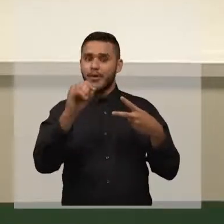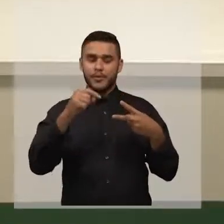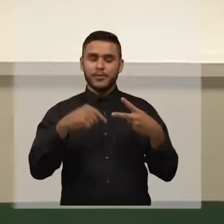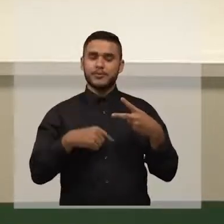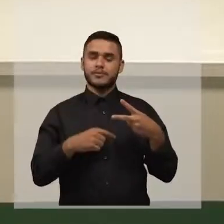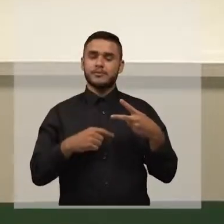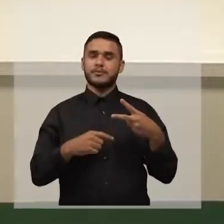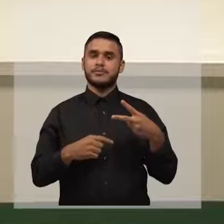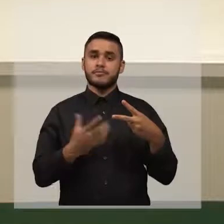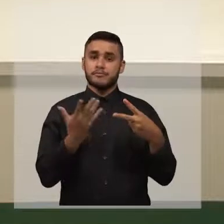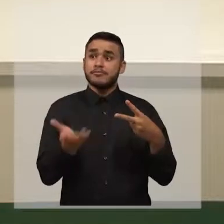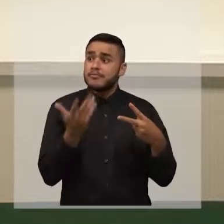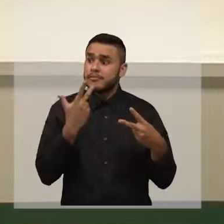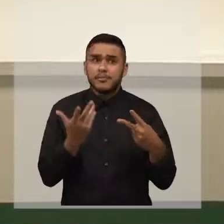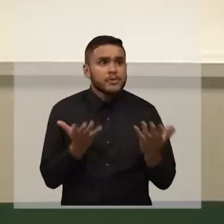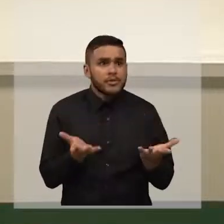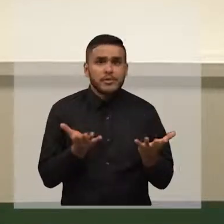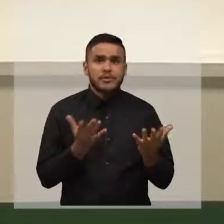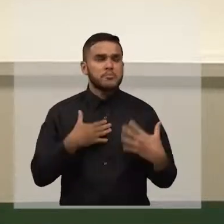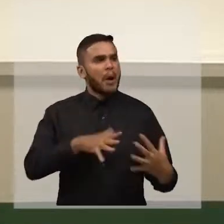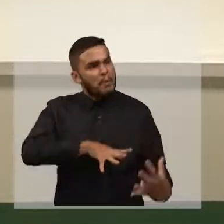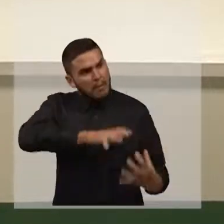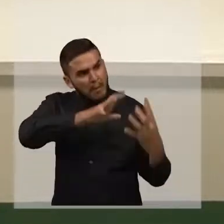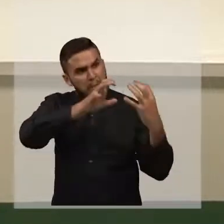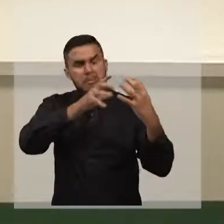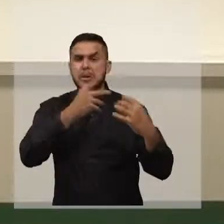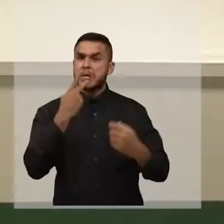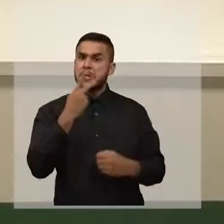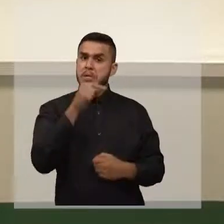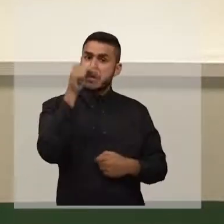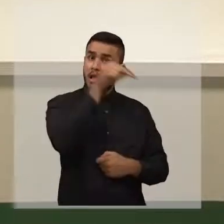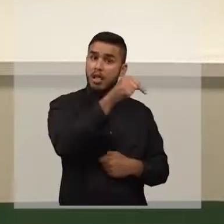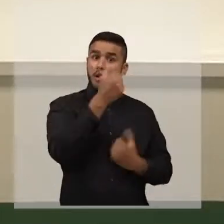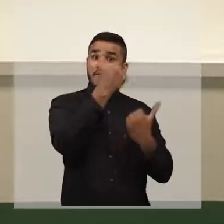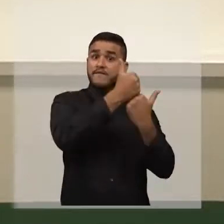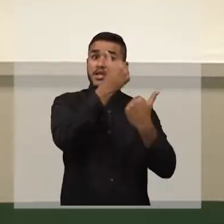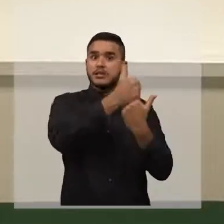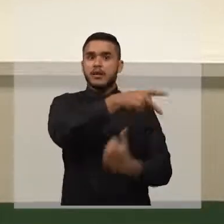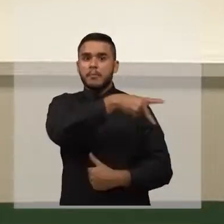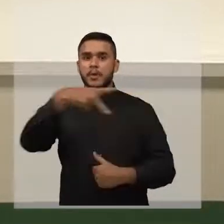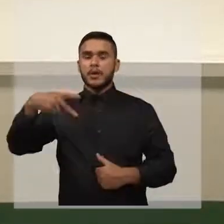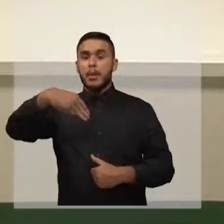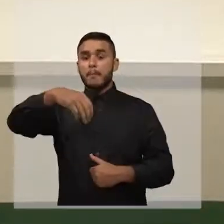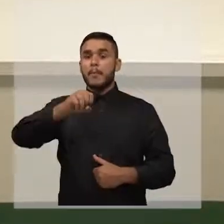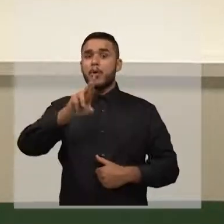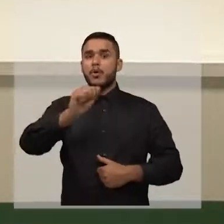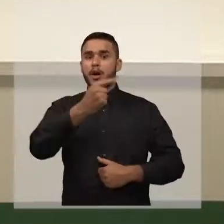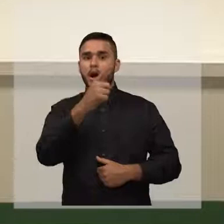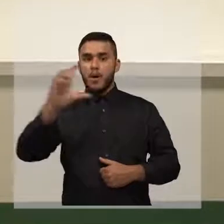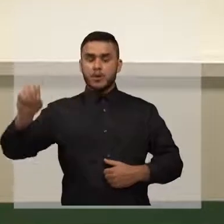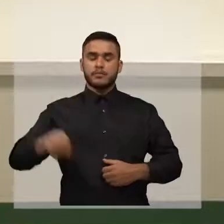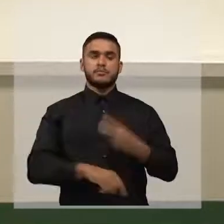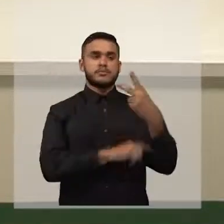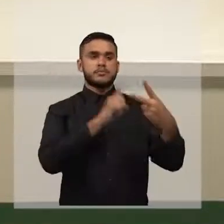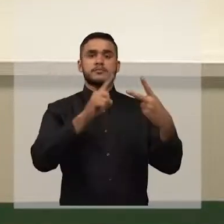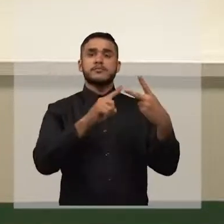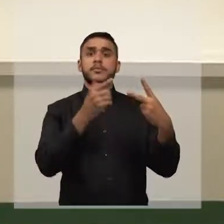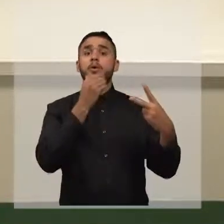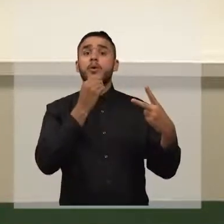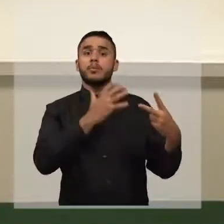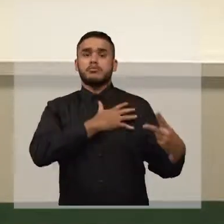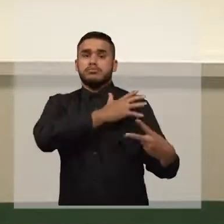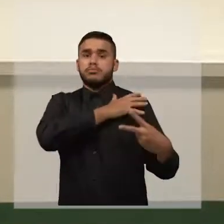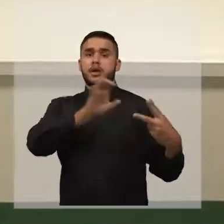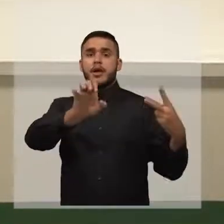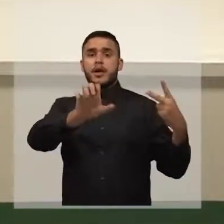o general Mourão, brigou com o general Heleno, que é a figura principal. É o mentor desse governo. É o mentor e intelectual